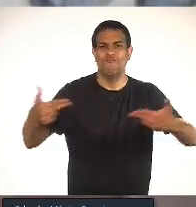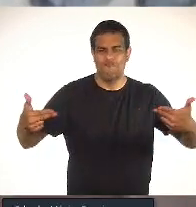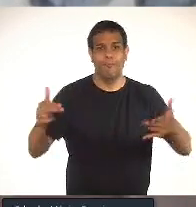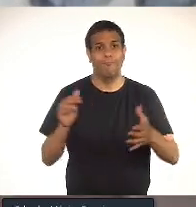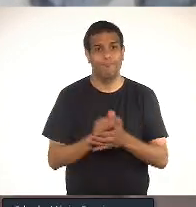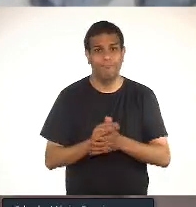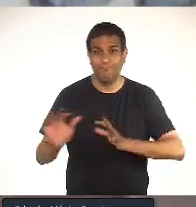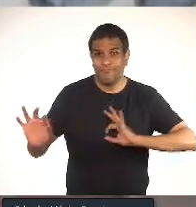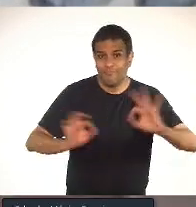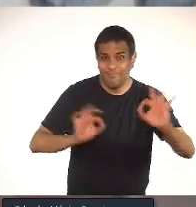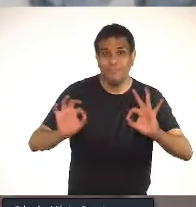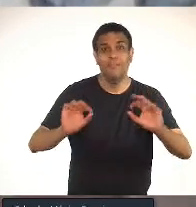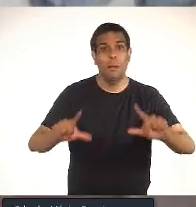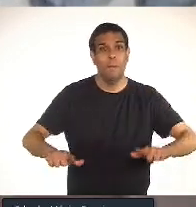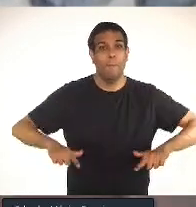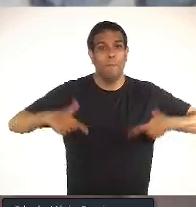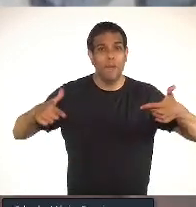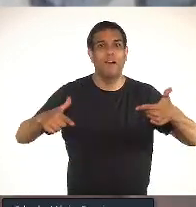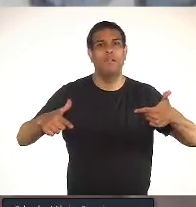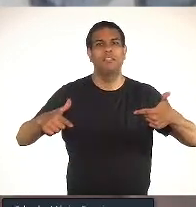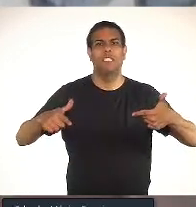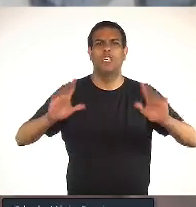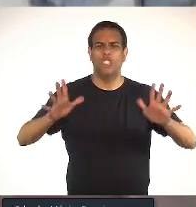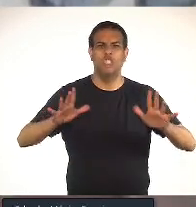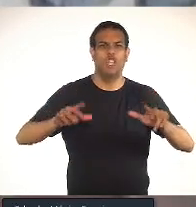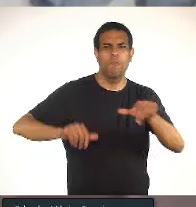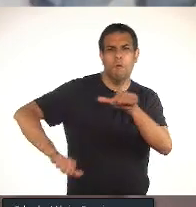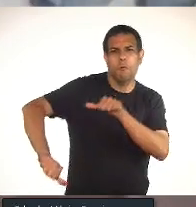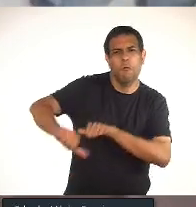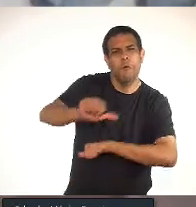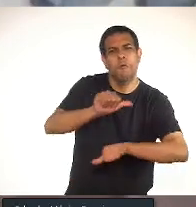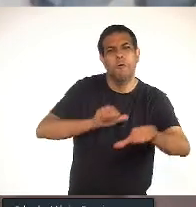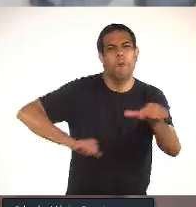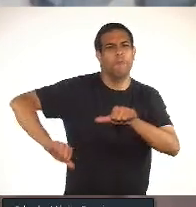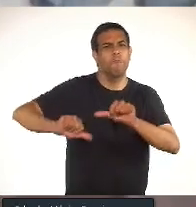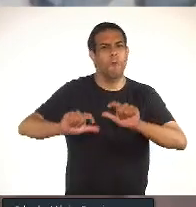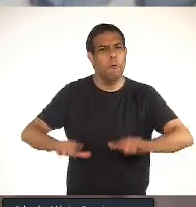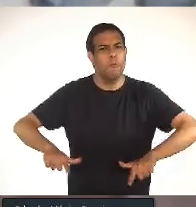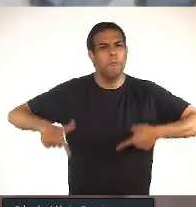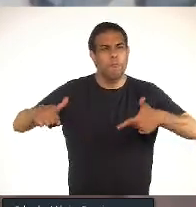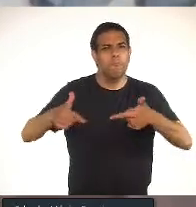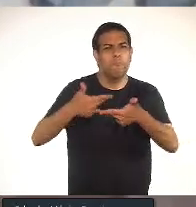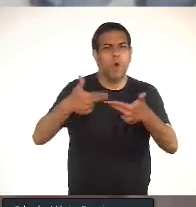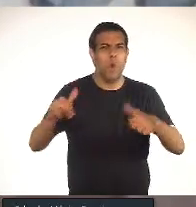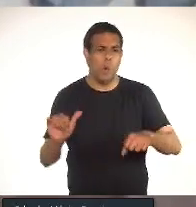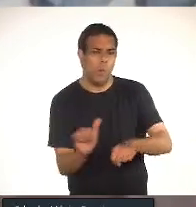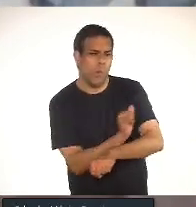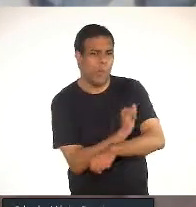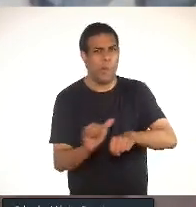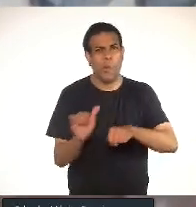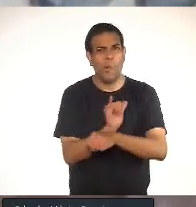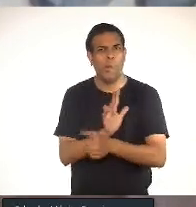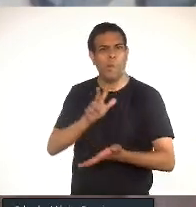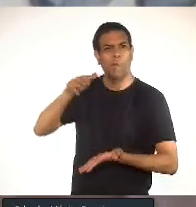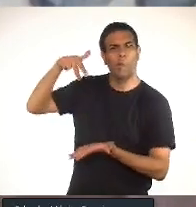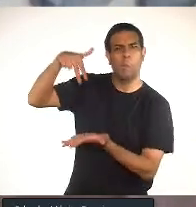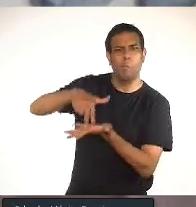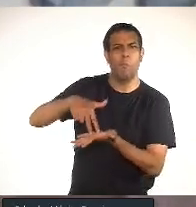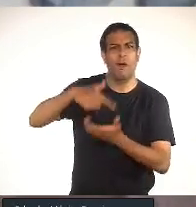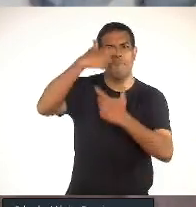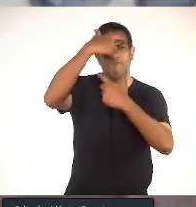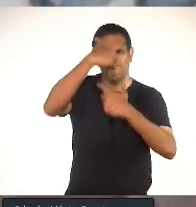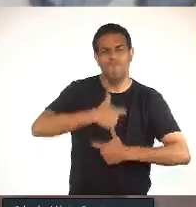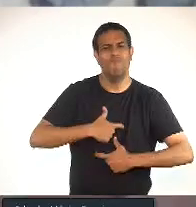se organizaram, que se revoltaram, que construíram formas de se afirmar, de se